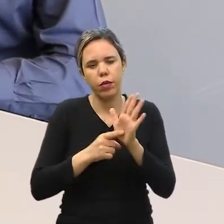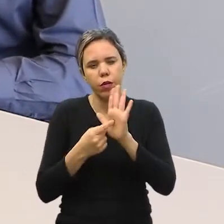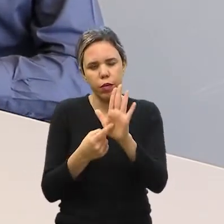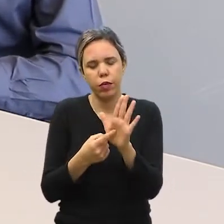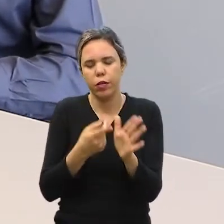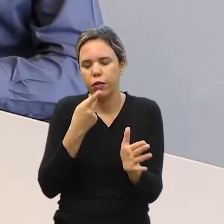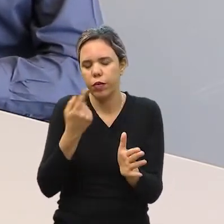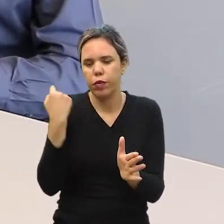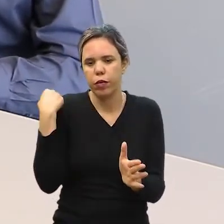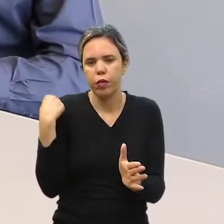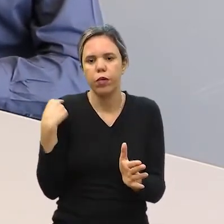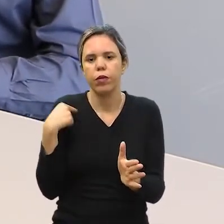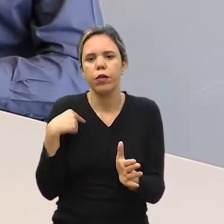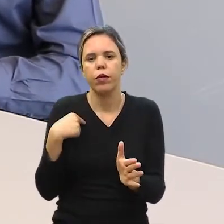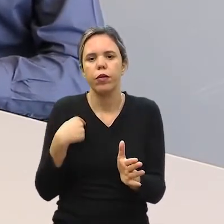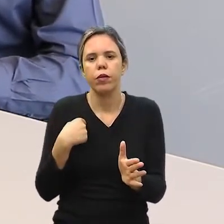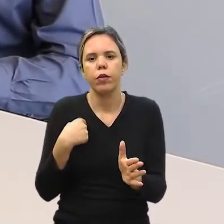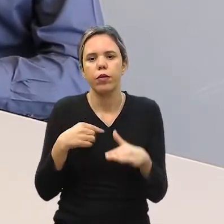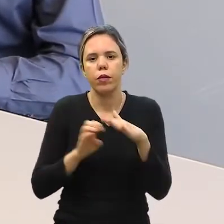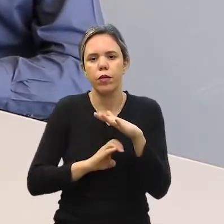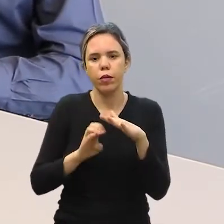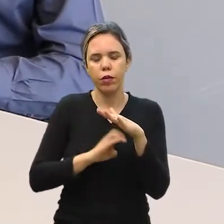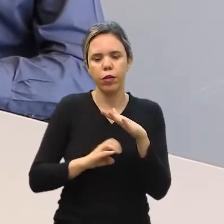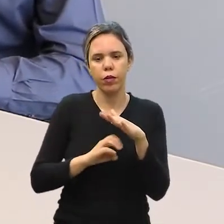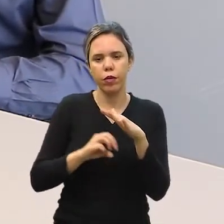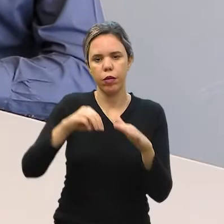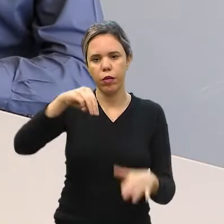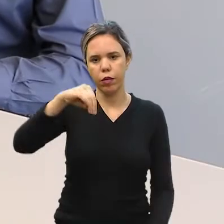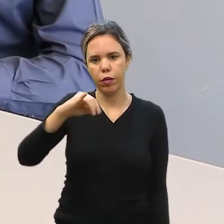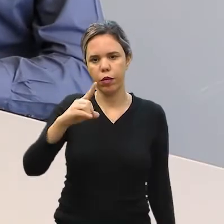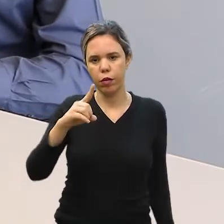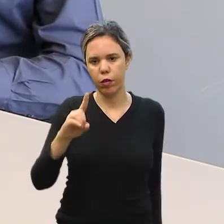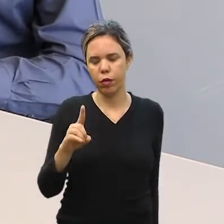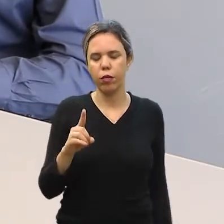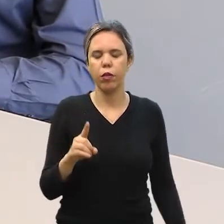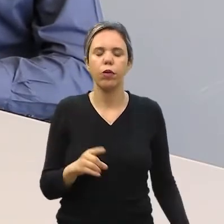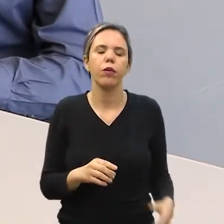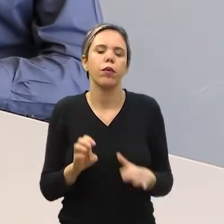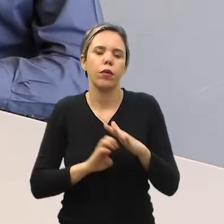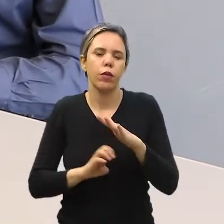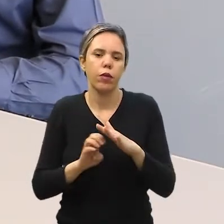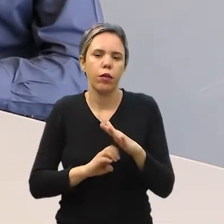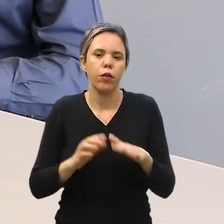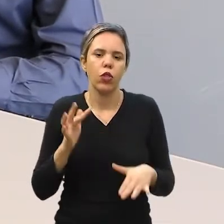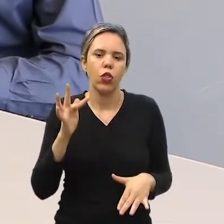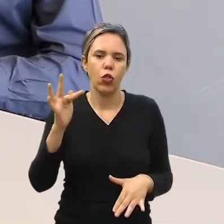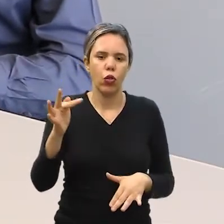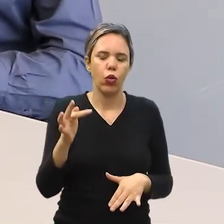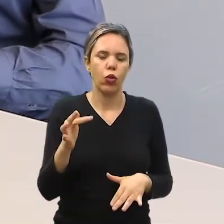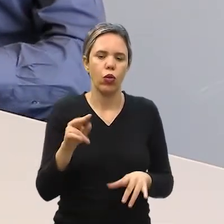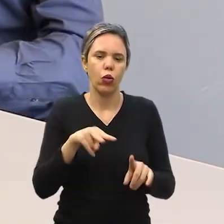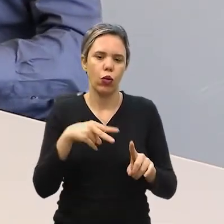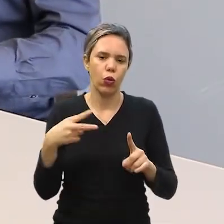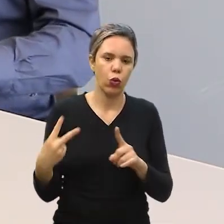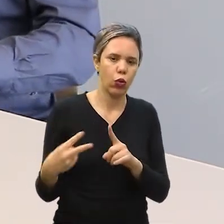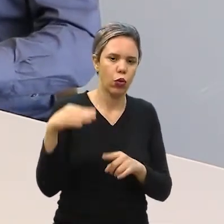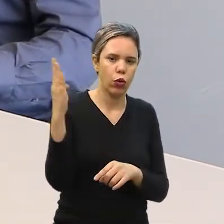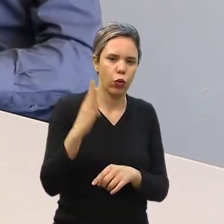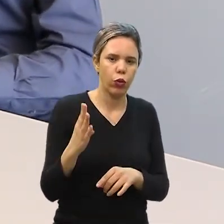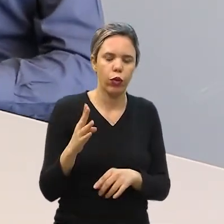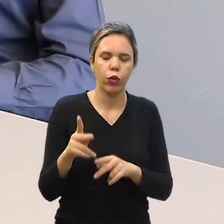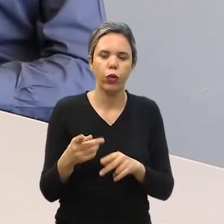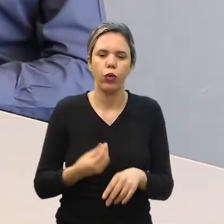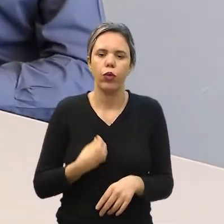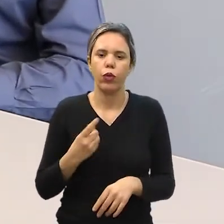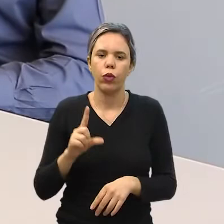foi realizada pela empresa Mind Miners, chamada Futuro, Expectativas e Planos dos Brasileiros para